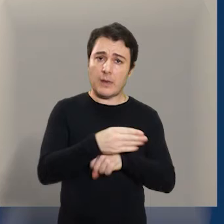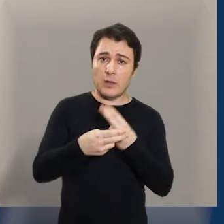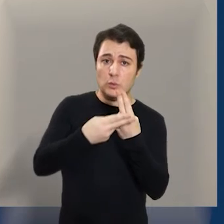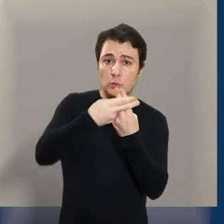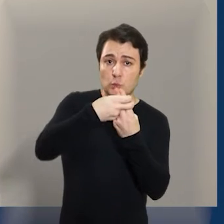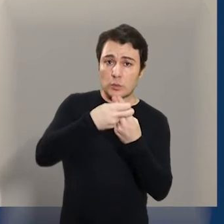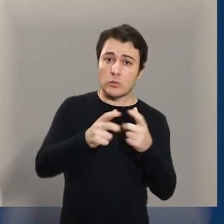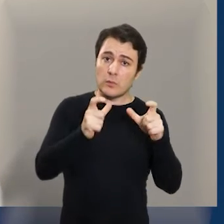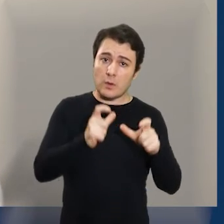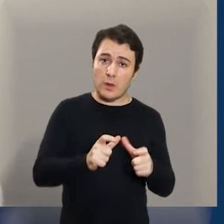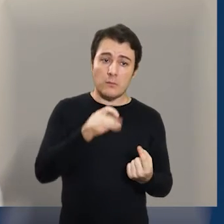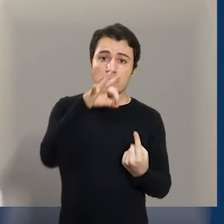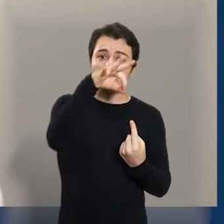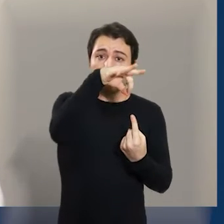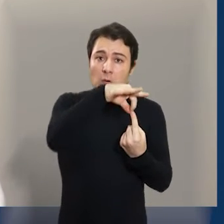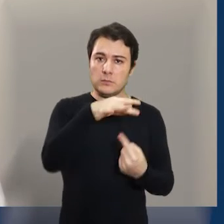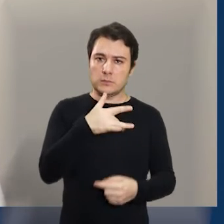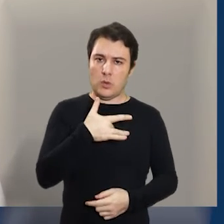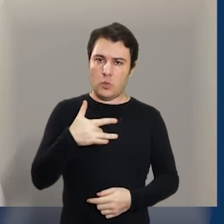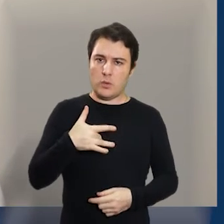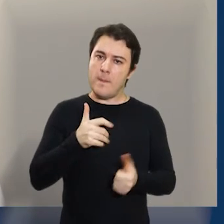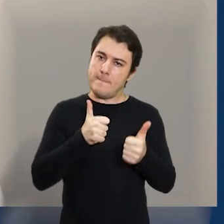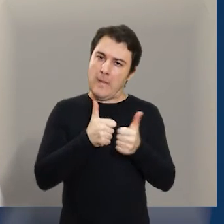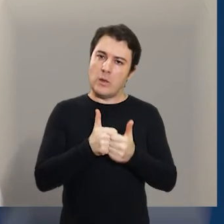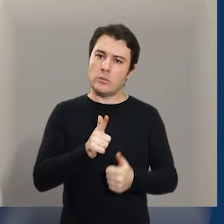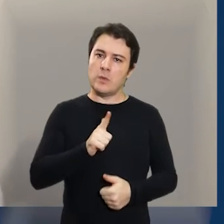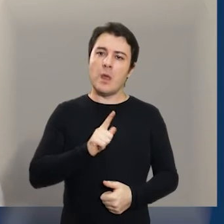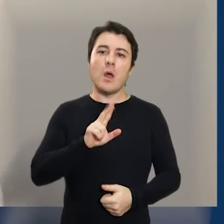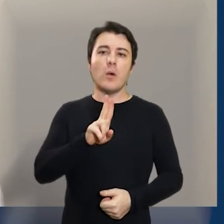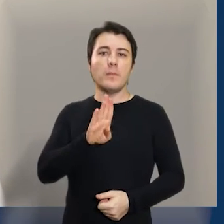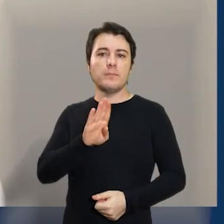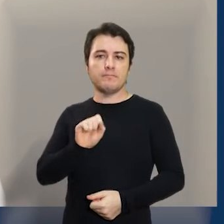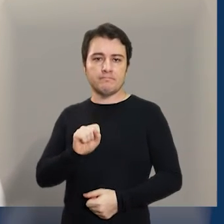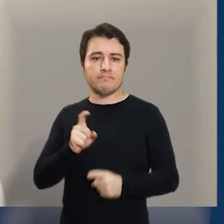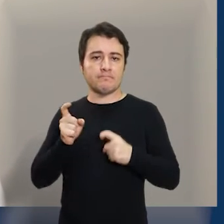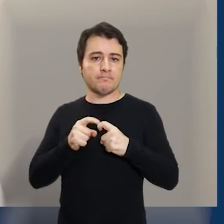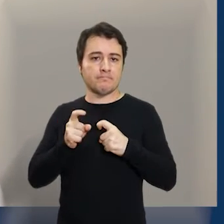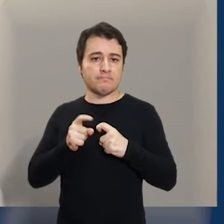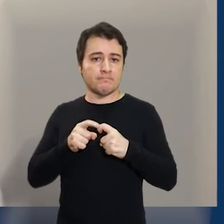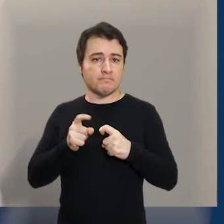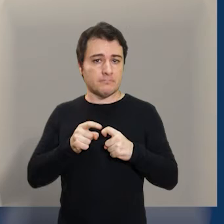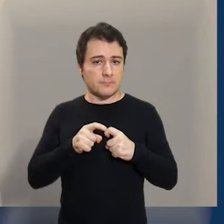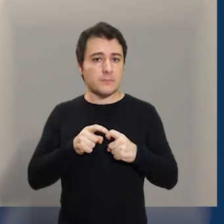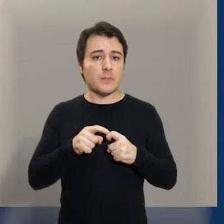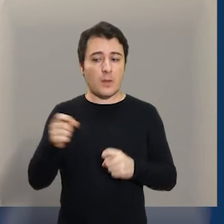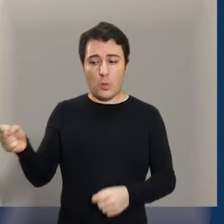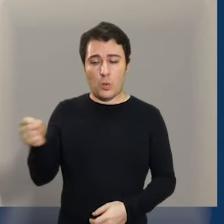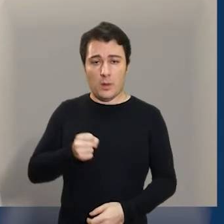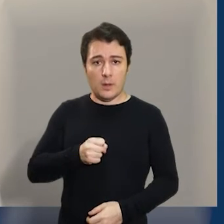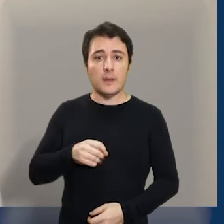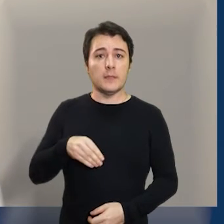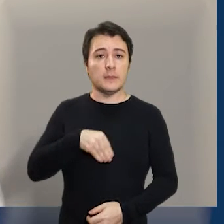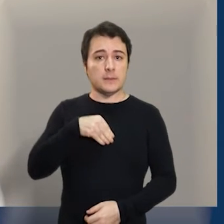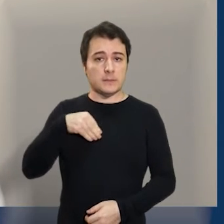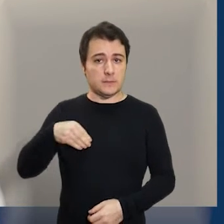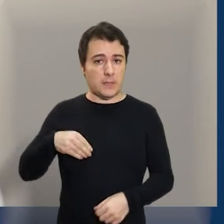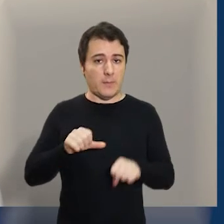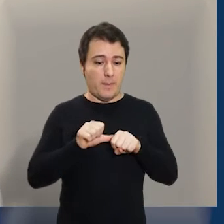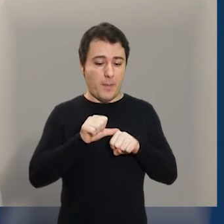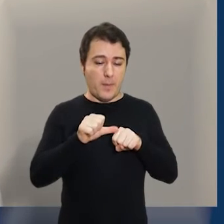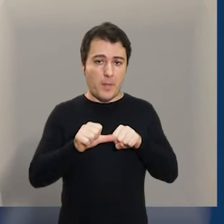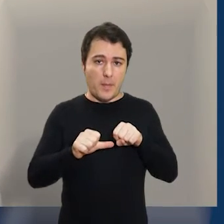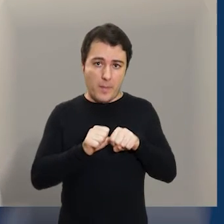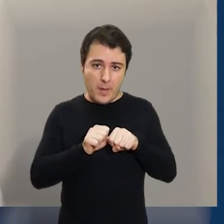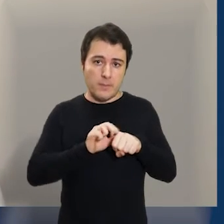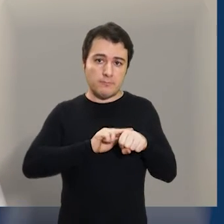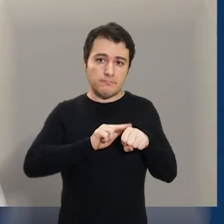Você, paciente do SUS, deverá procurar o posto de saúde do seu bairro. O médico da Unidade Básica de Saúde está apto